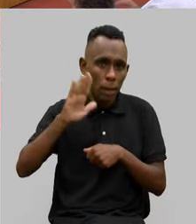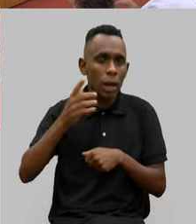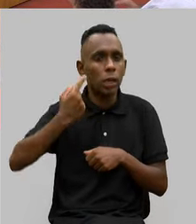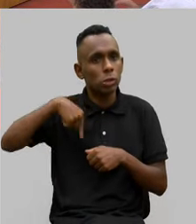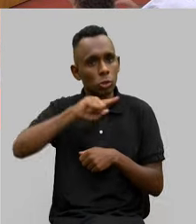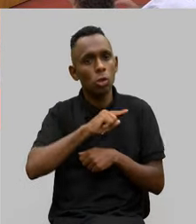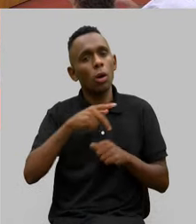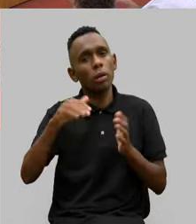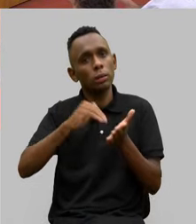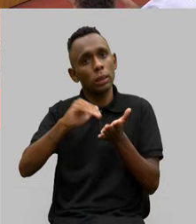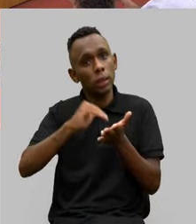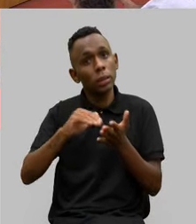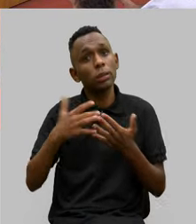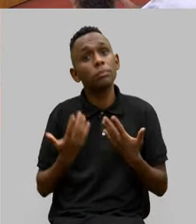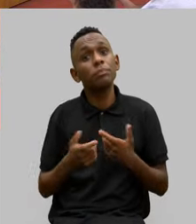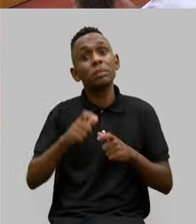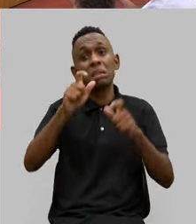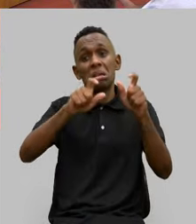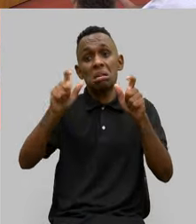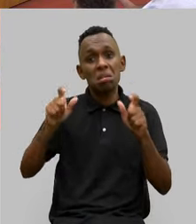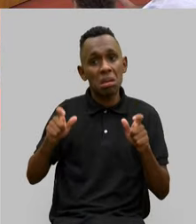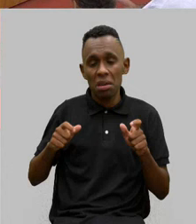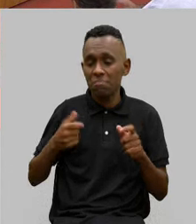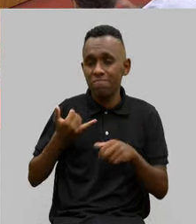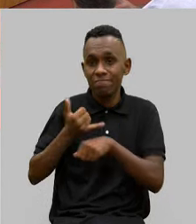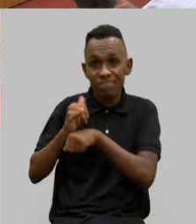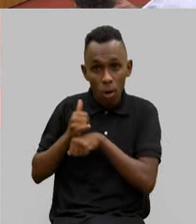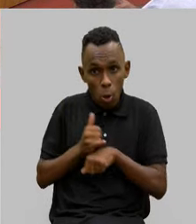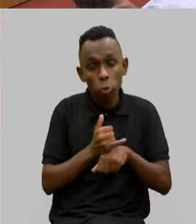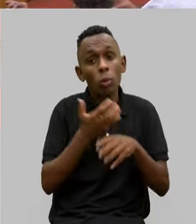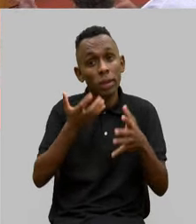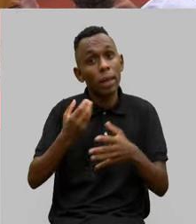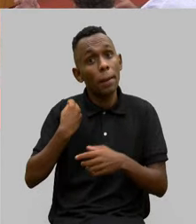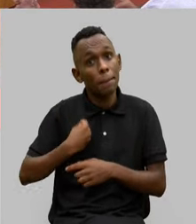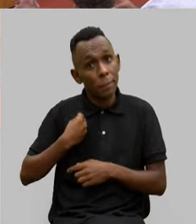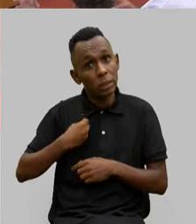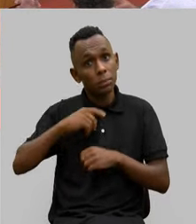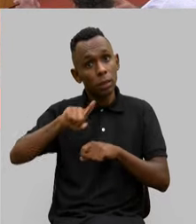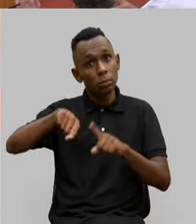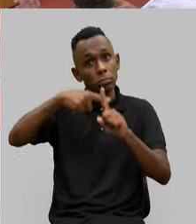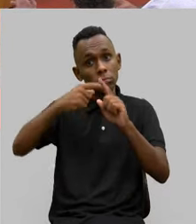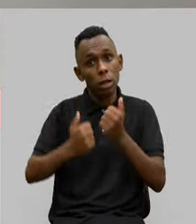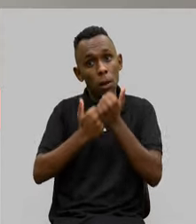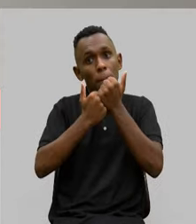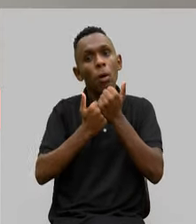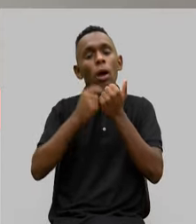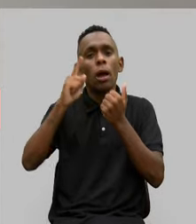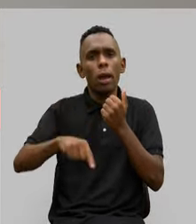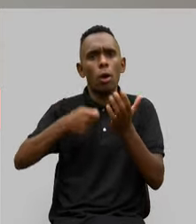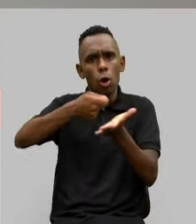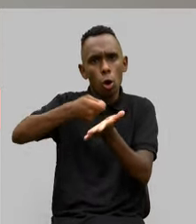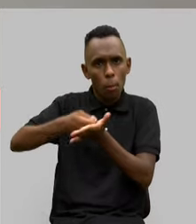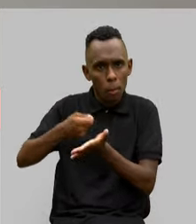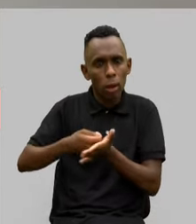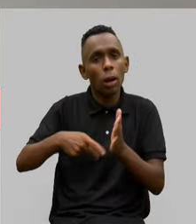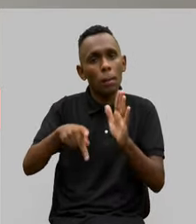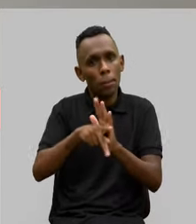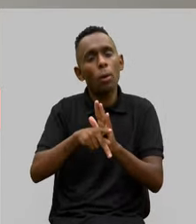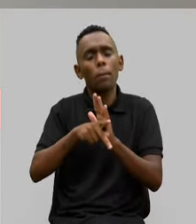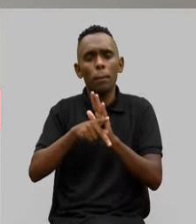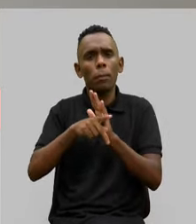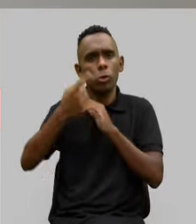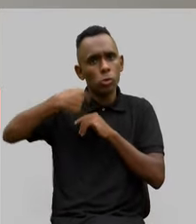gabinete e quem não tá aqui e quer participar e Se somar porque eu acho que que essa é a obrigação do parlamento é